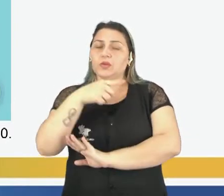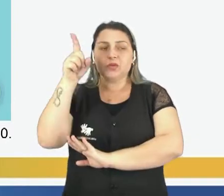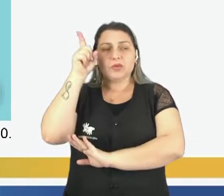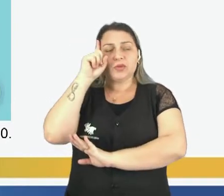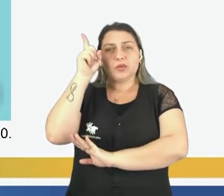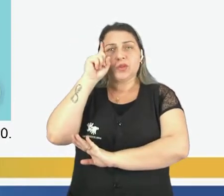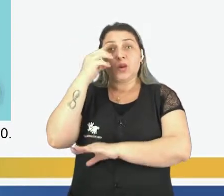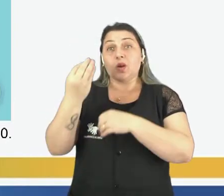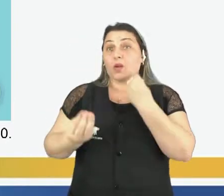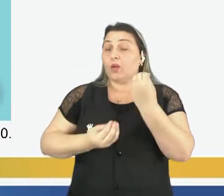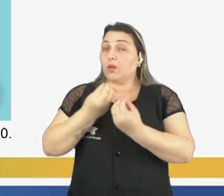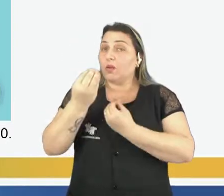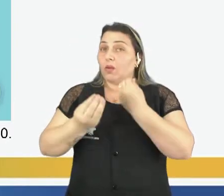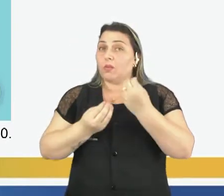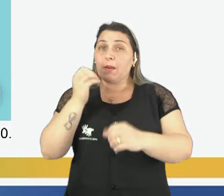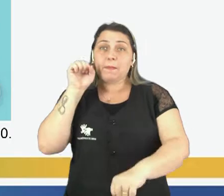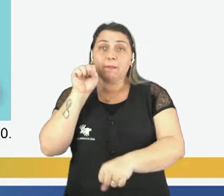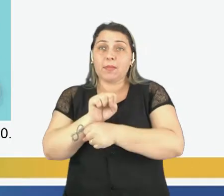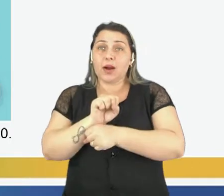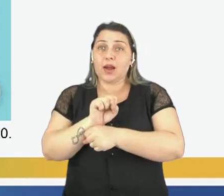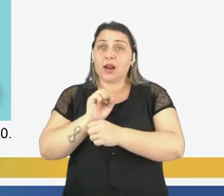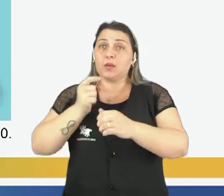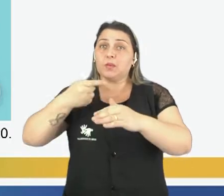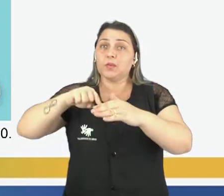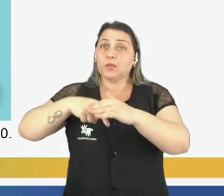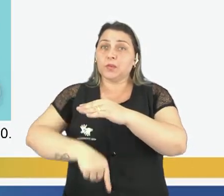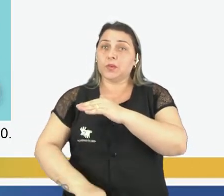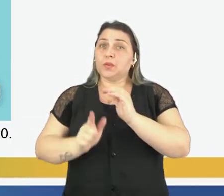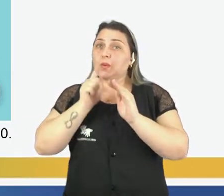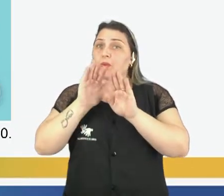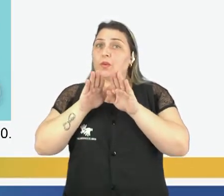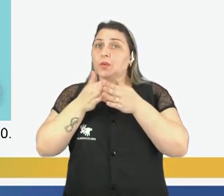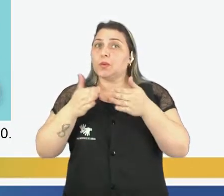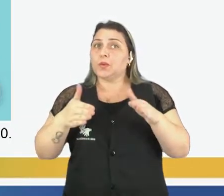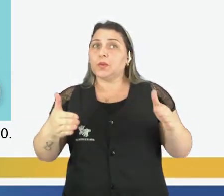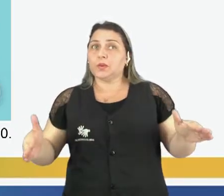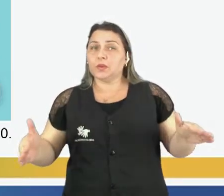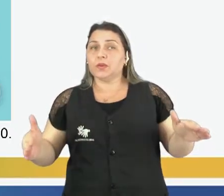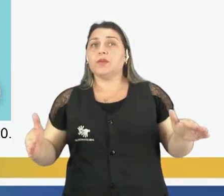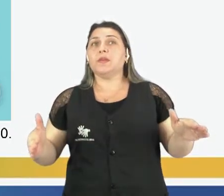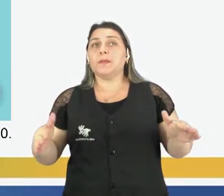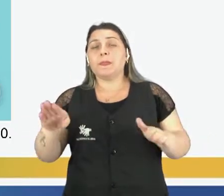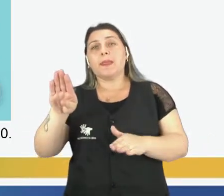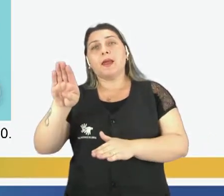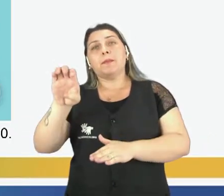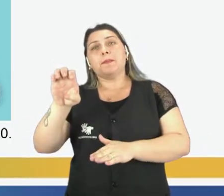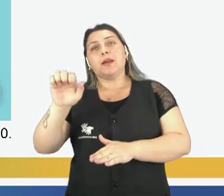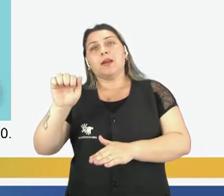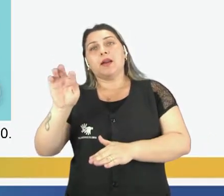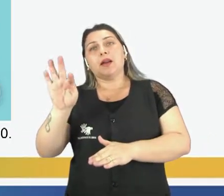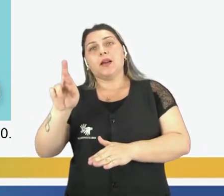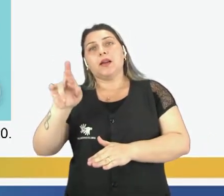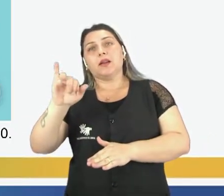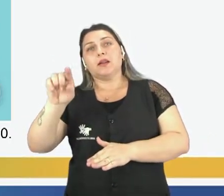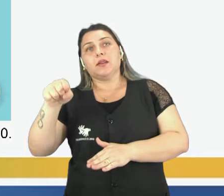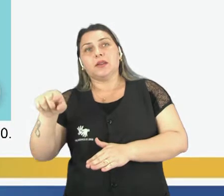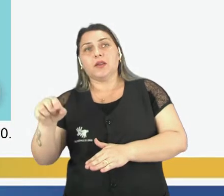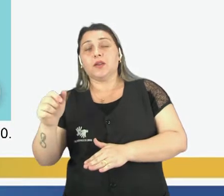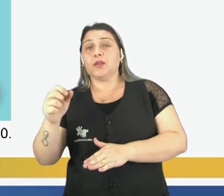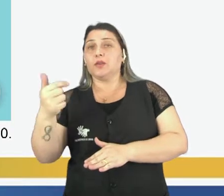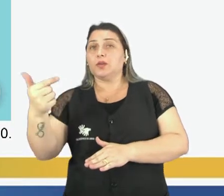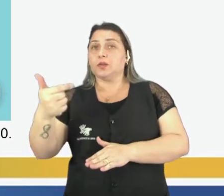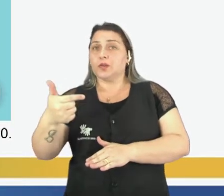e de que forma ele vai parar no fundo do mar. Por Beatriz Lourenço, 2 de agosto